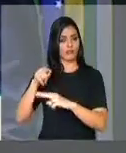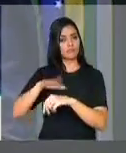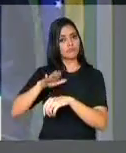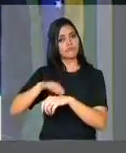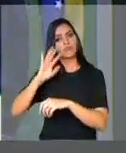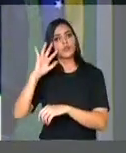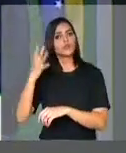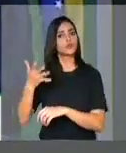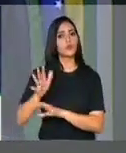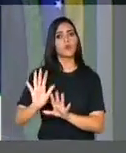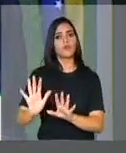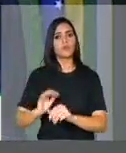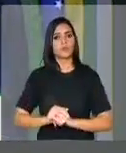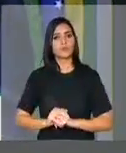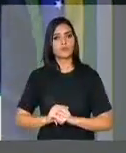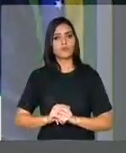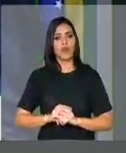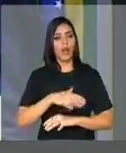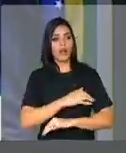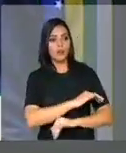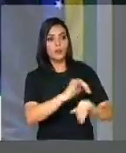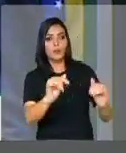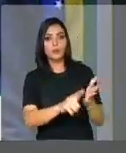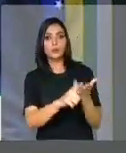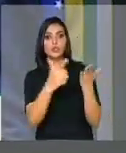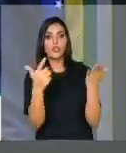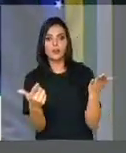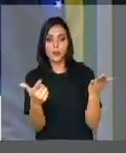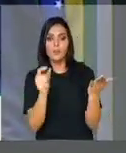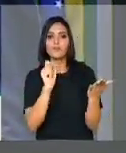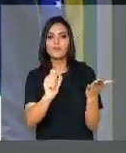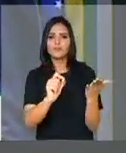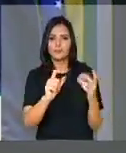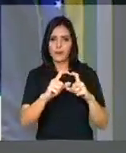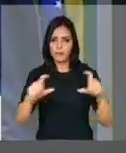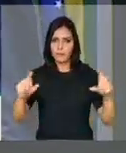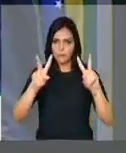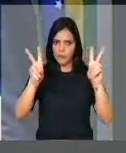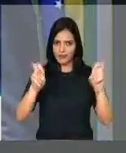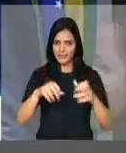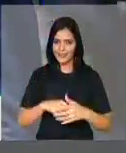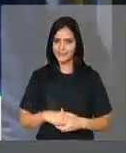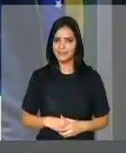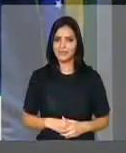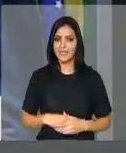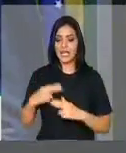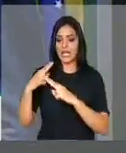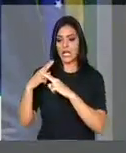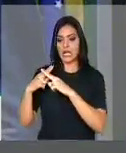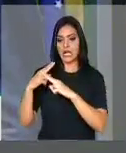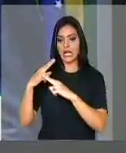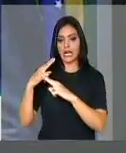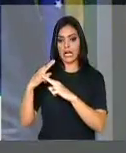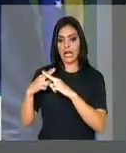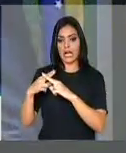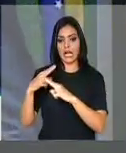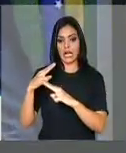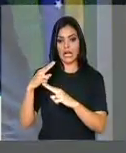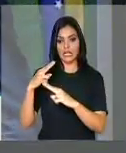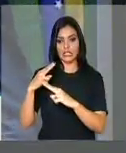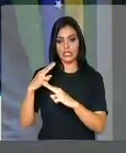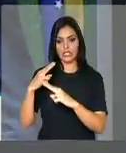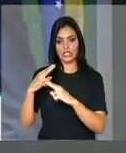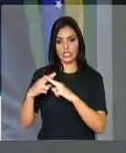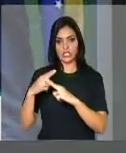toma providências e os jornais trazem a seguinte matéria: Caixa